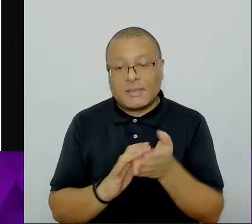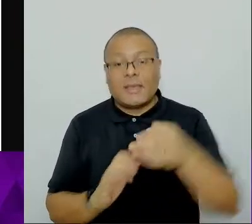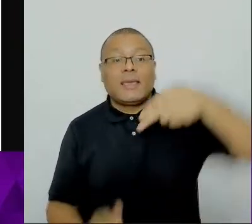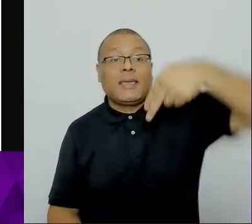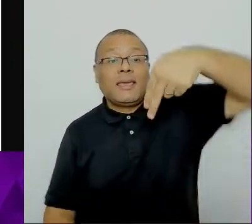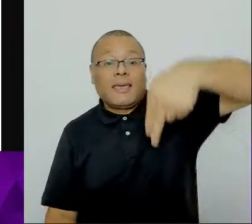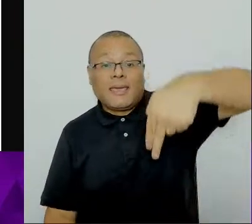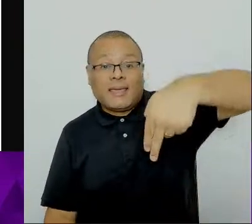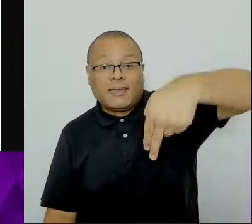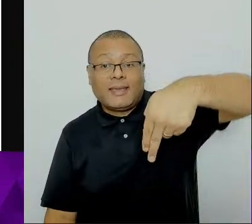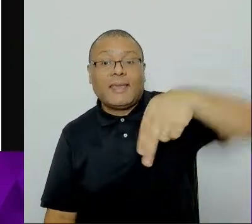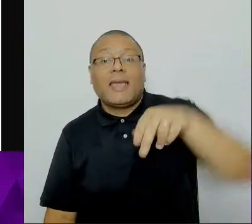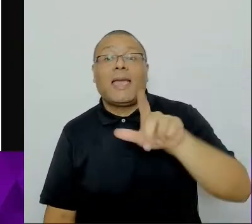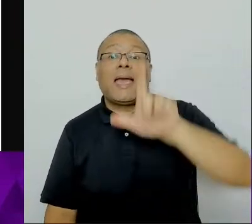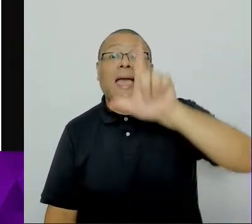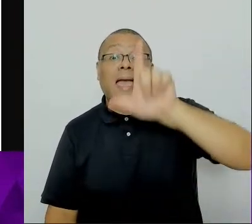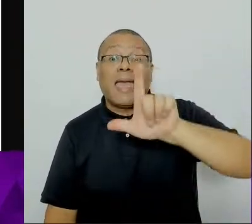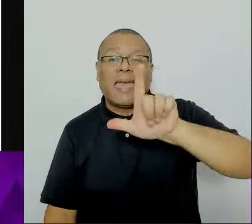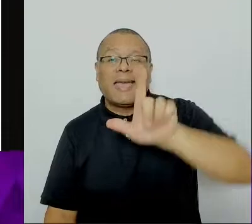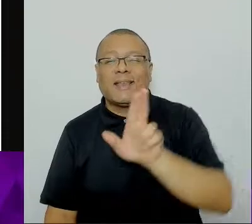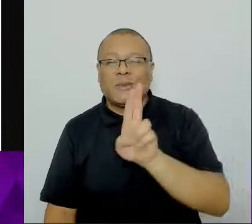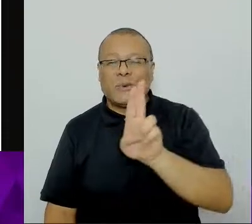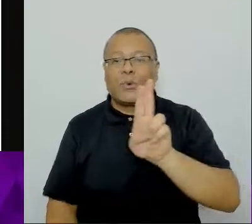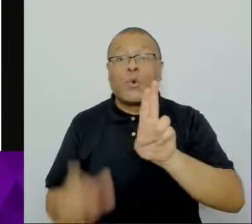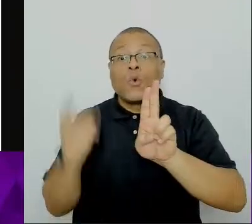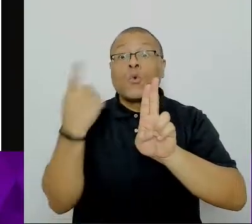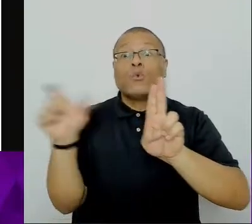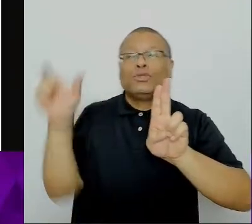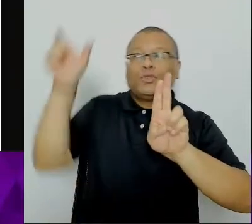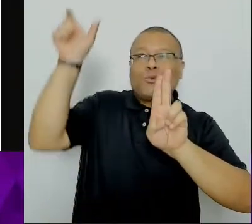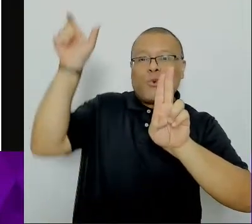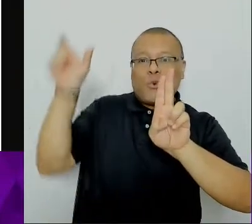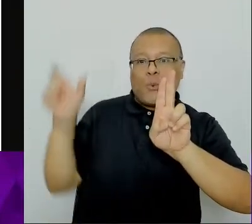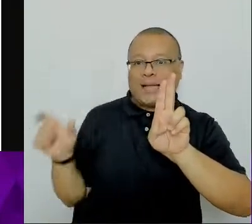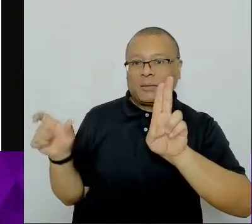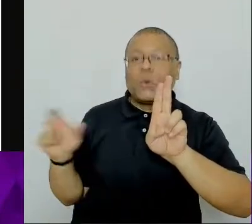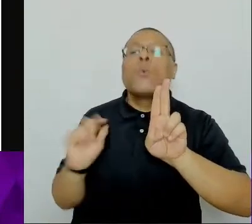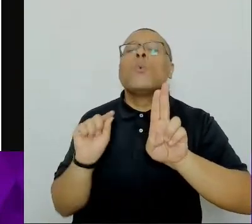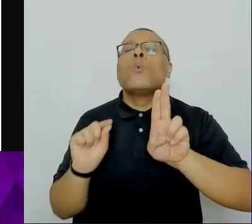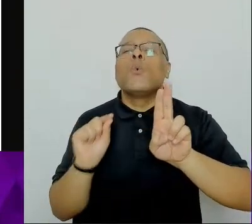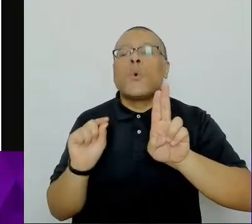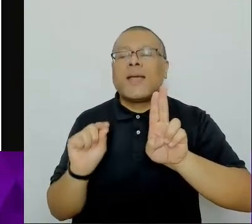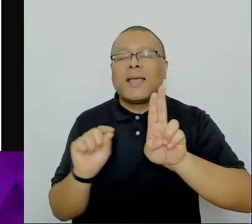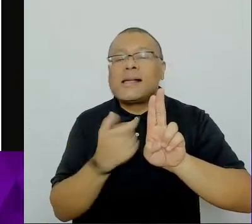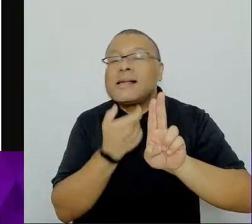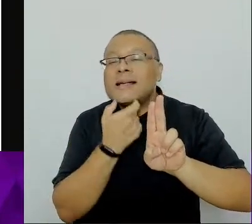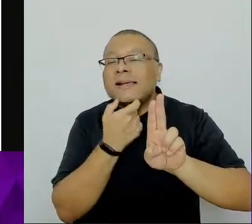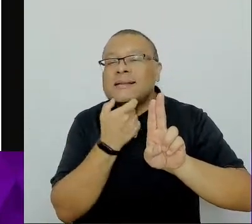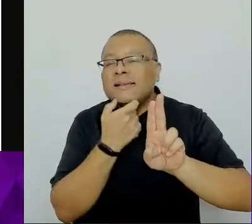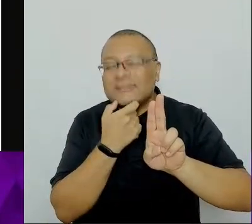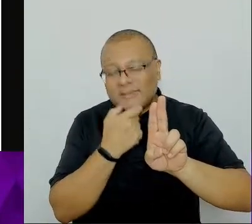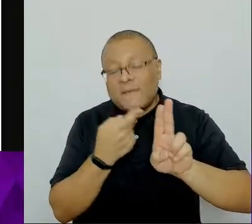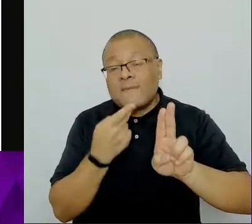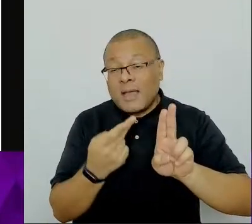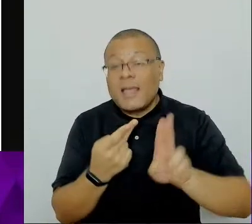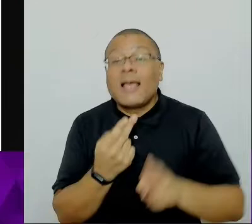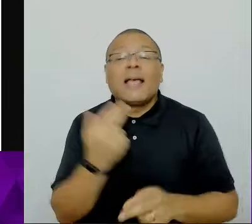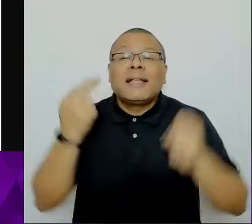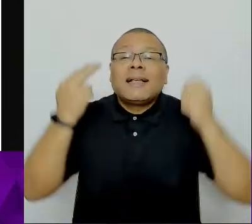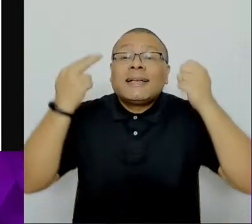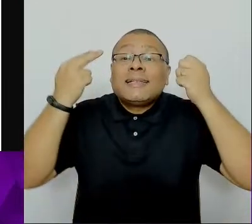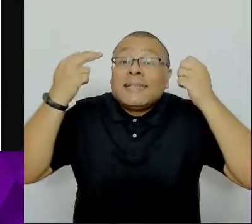é Natural Language Understanding, que é executar as tarefas,